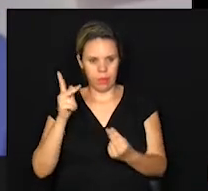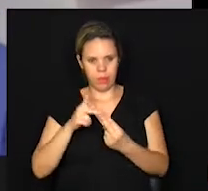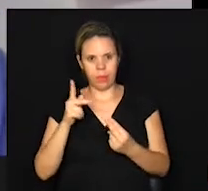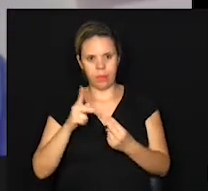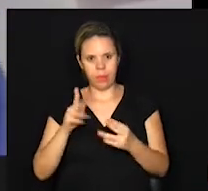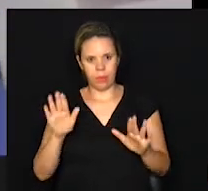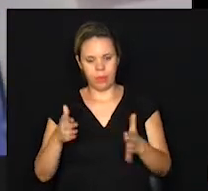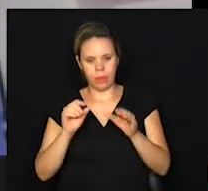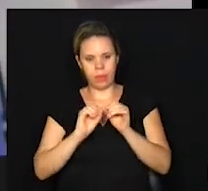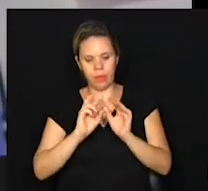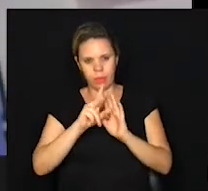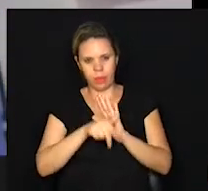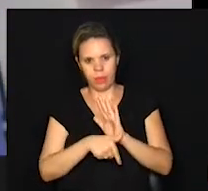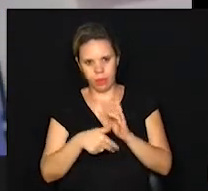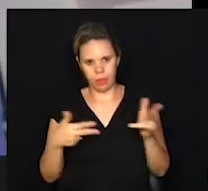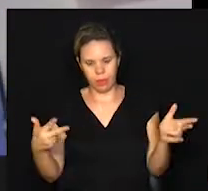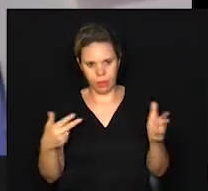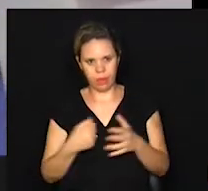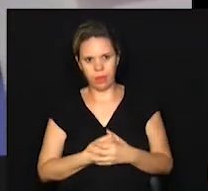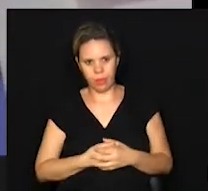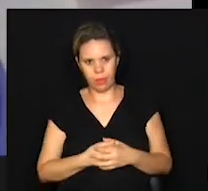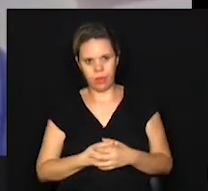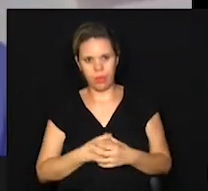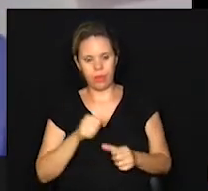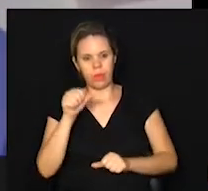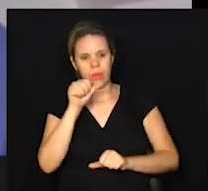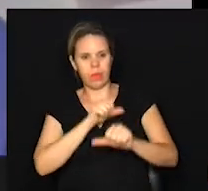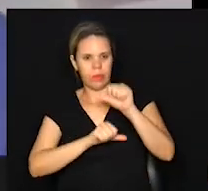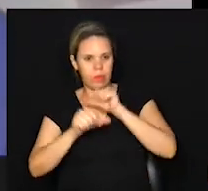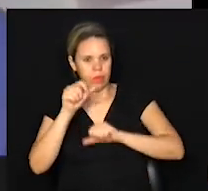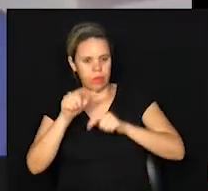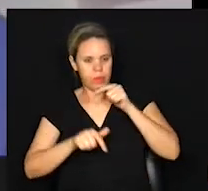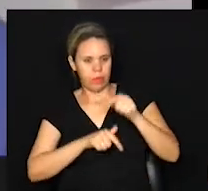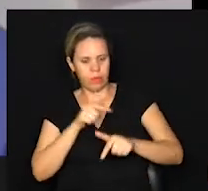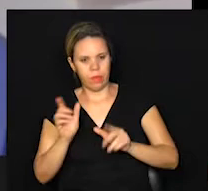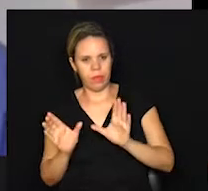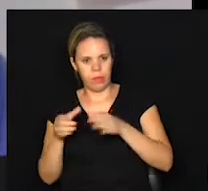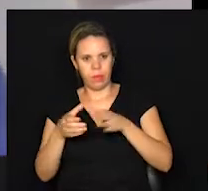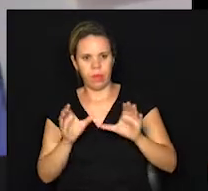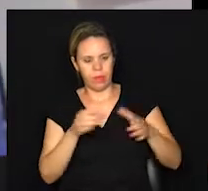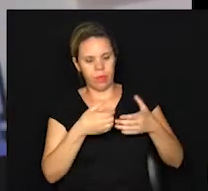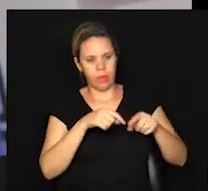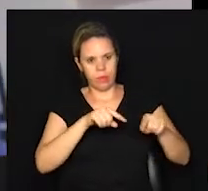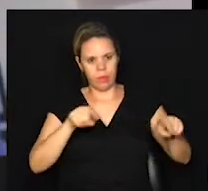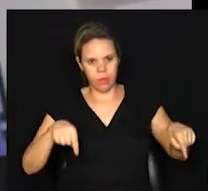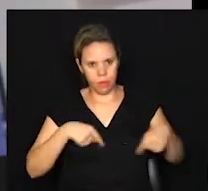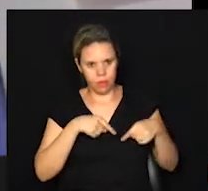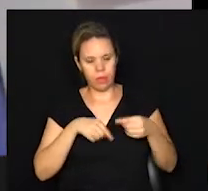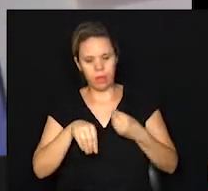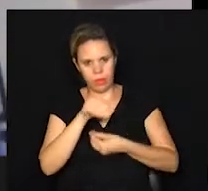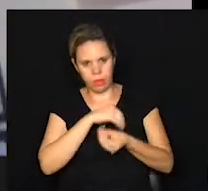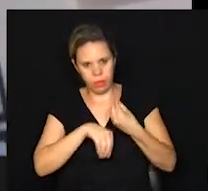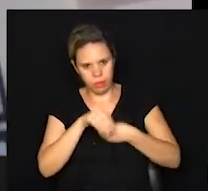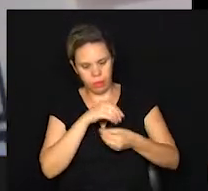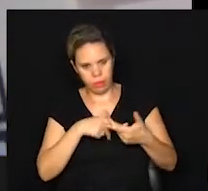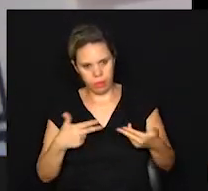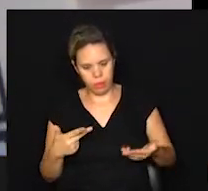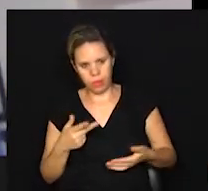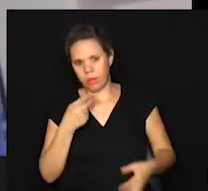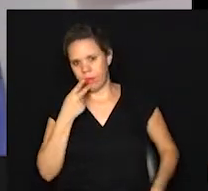promoveu uma série de remanejamentos de turmas, com aquilo que nós chamamos de ensalamento, né?